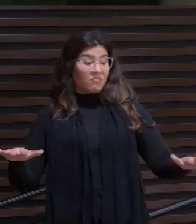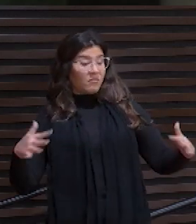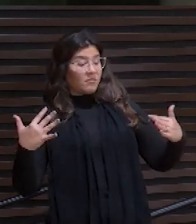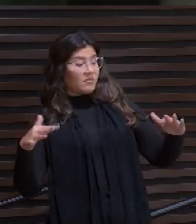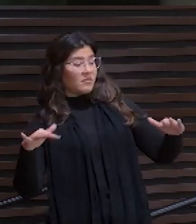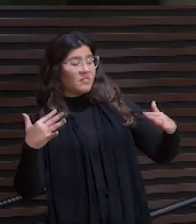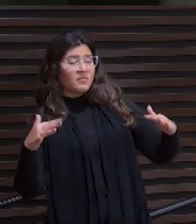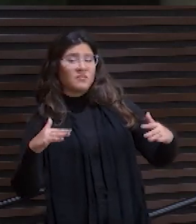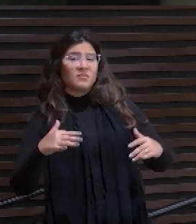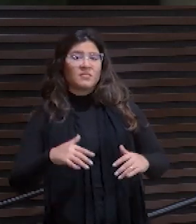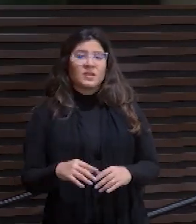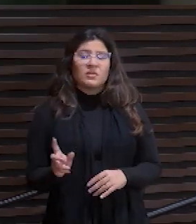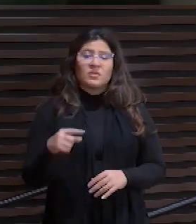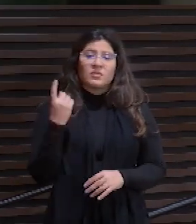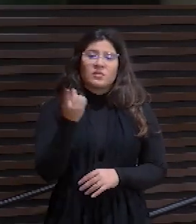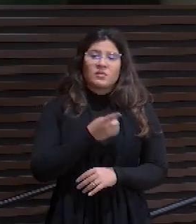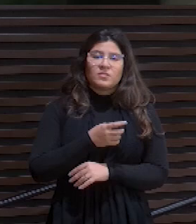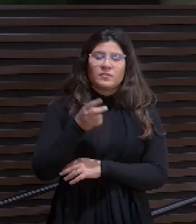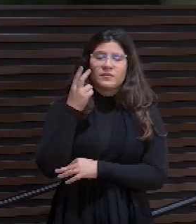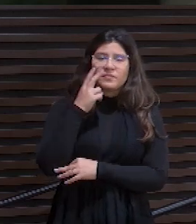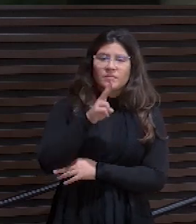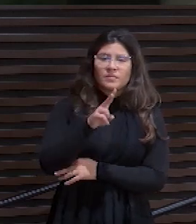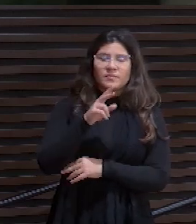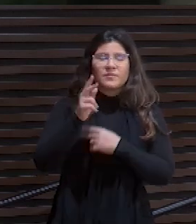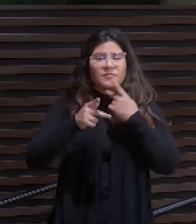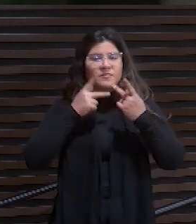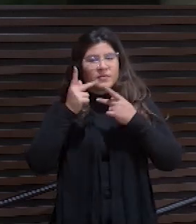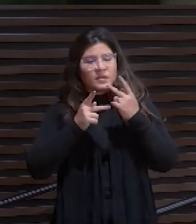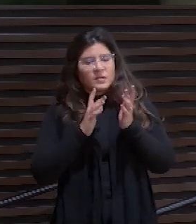olhamos, fala de Jesus,